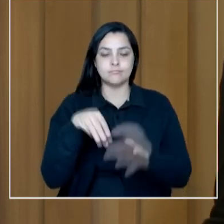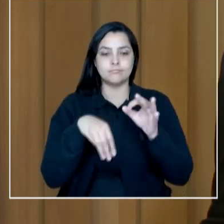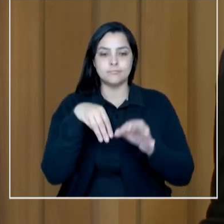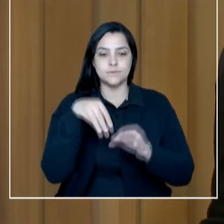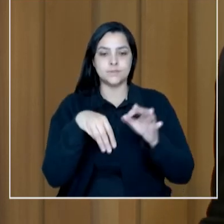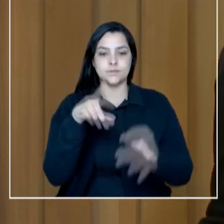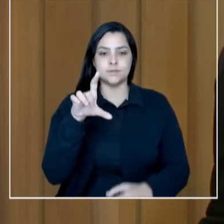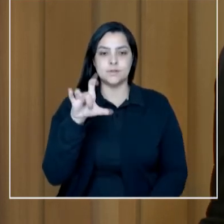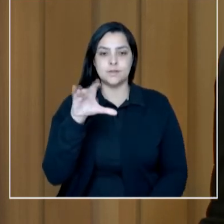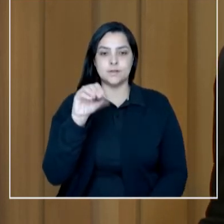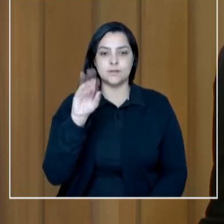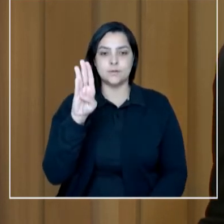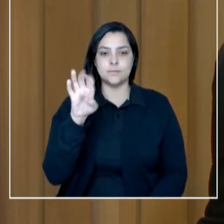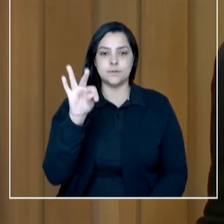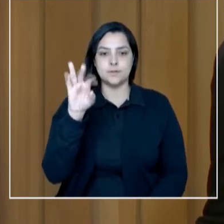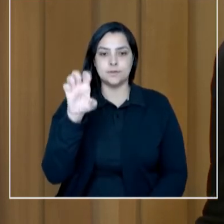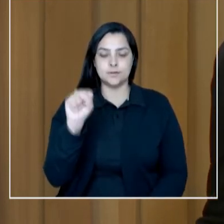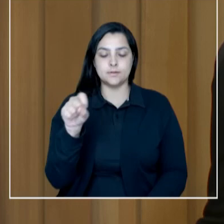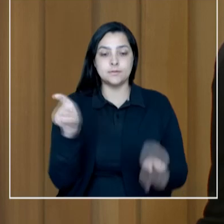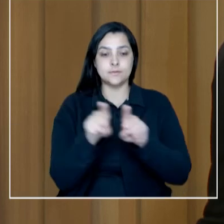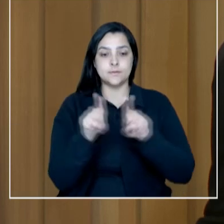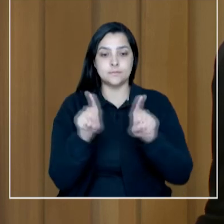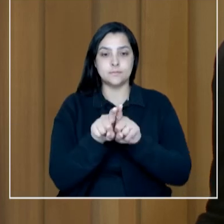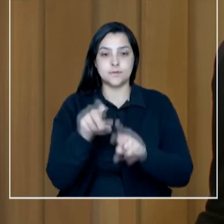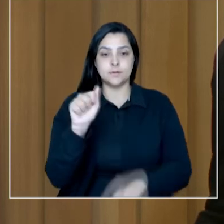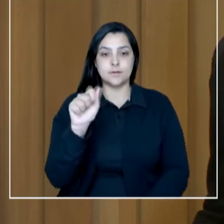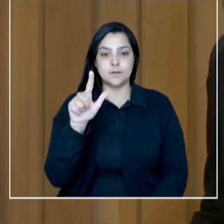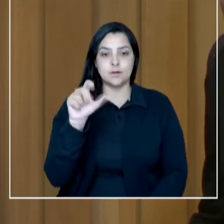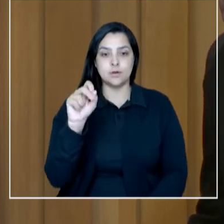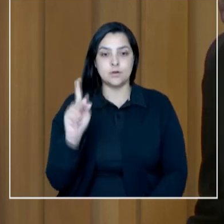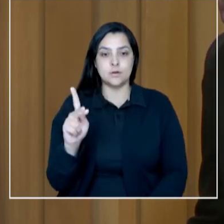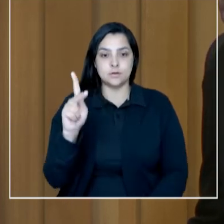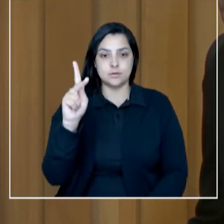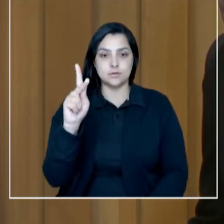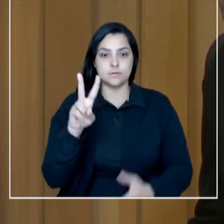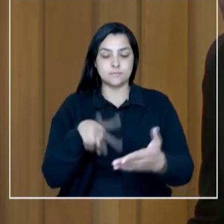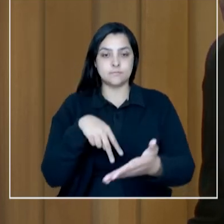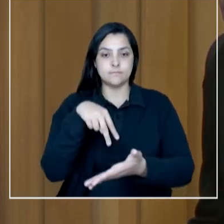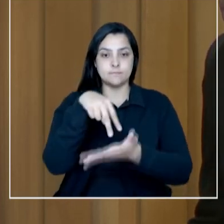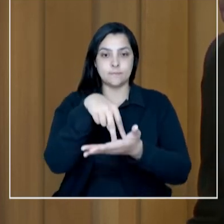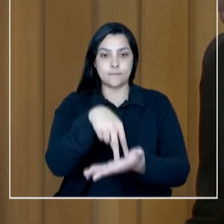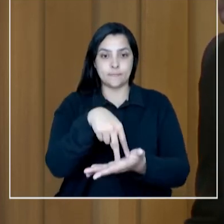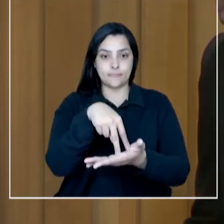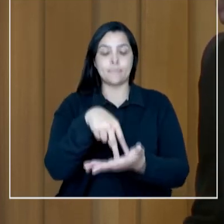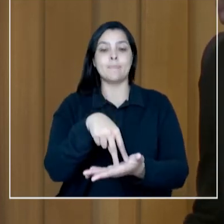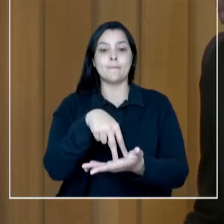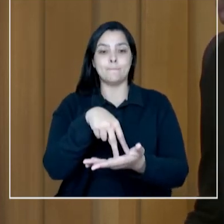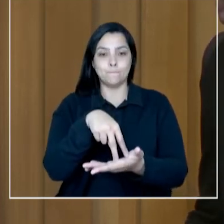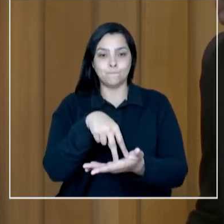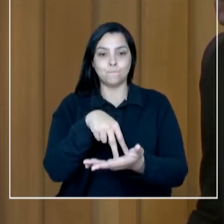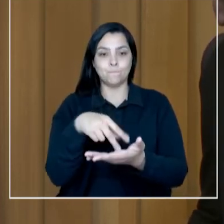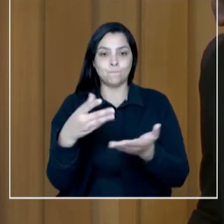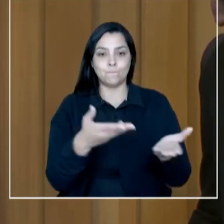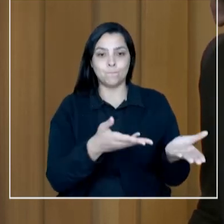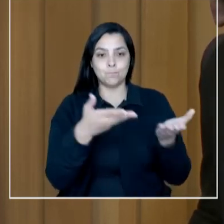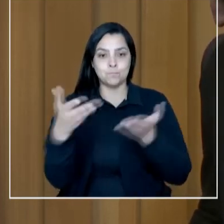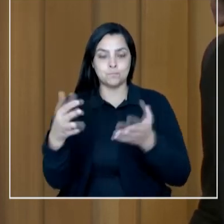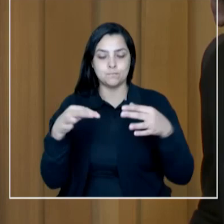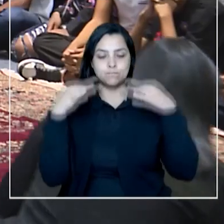Bentes Correia, e o artista Alok a se posicionarem à frente do dispositivo para a